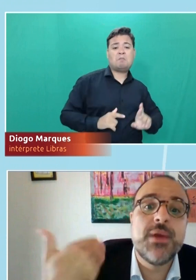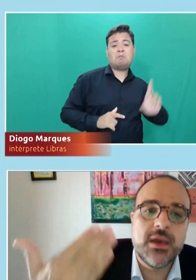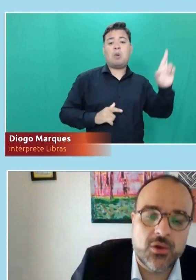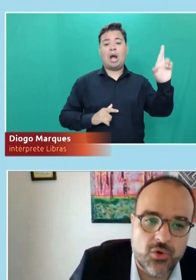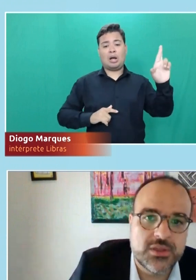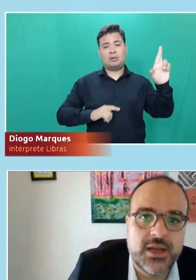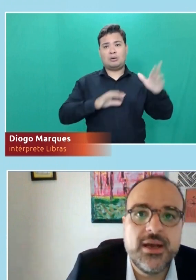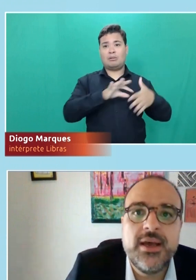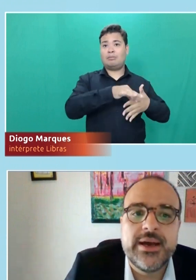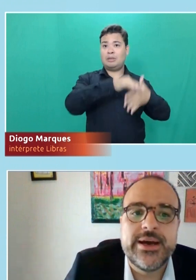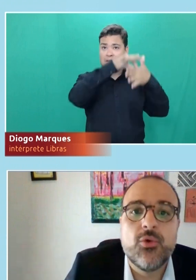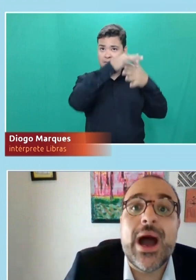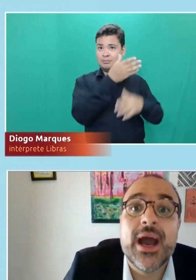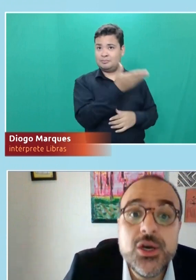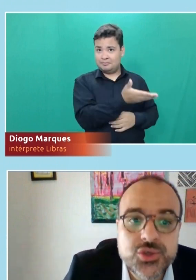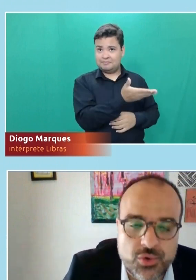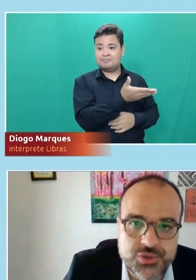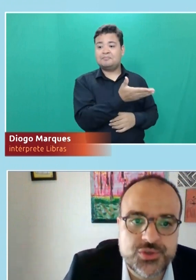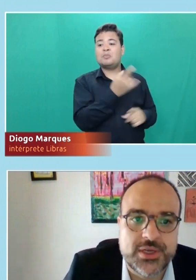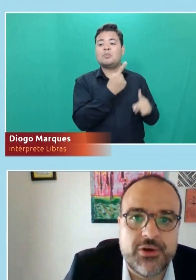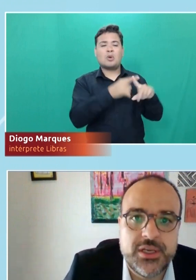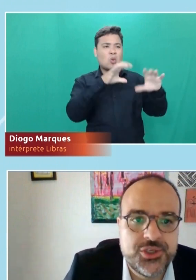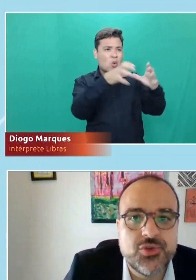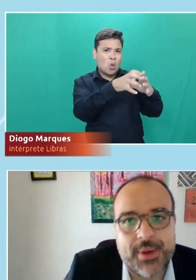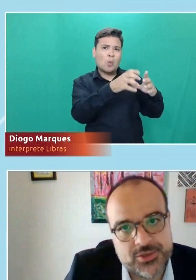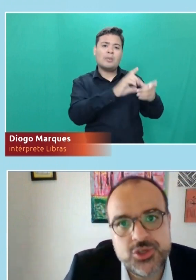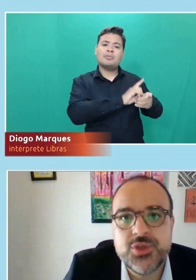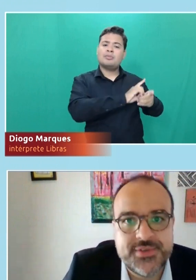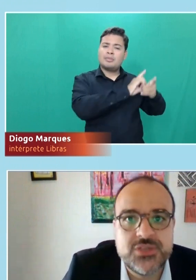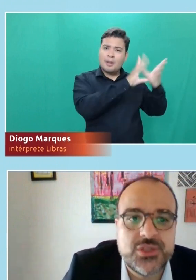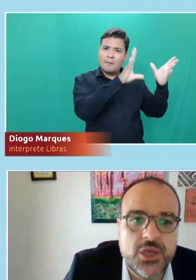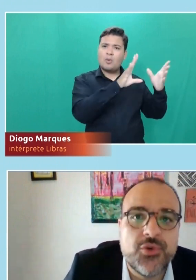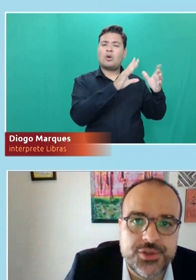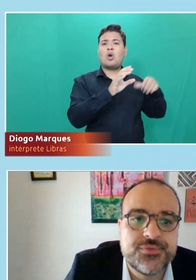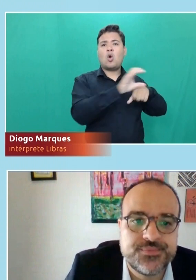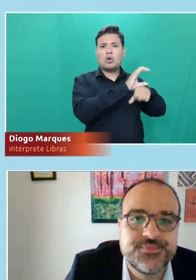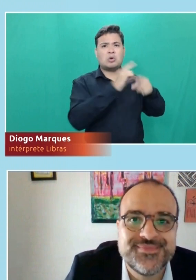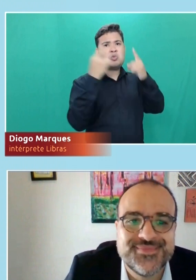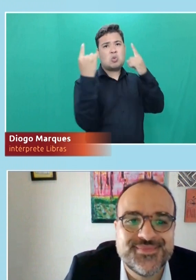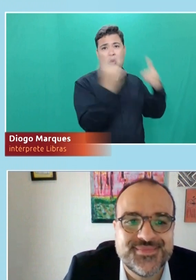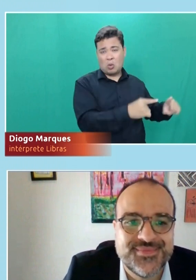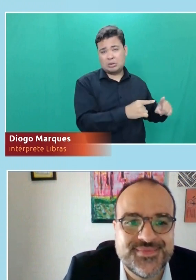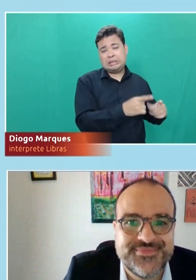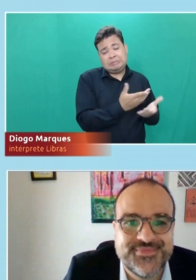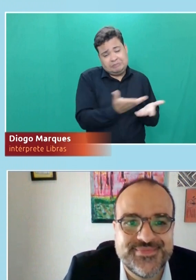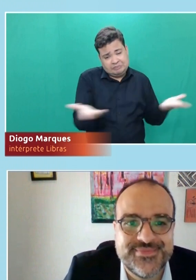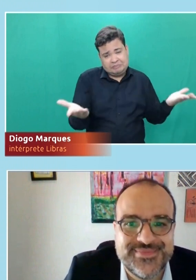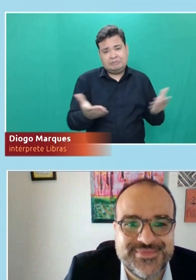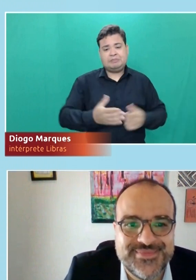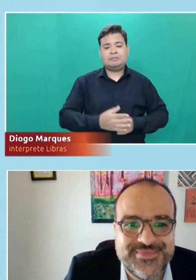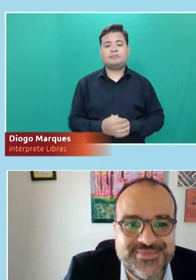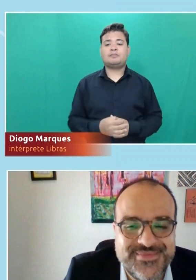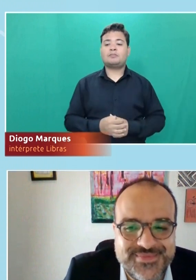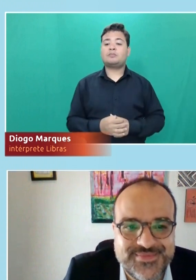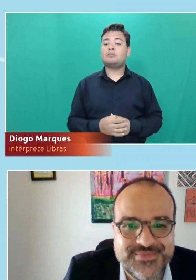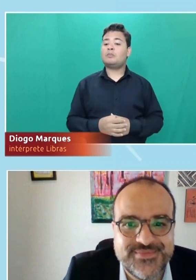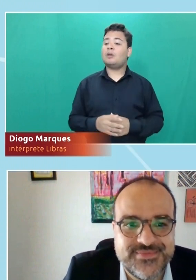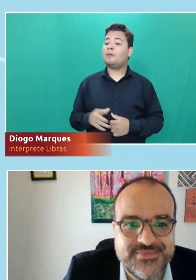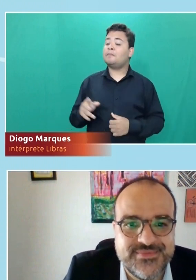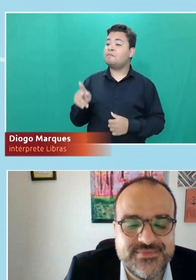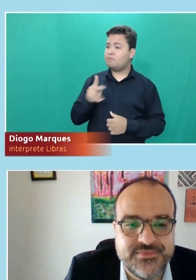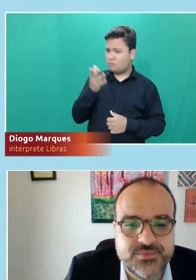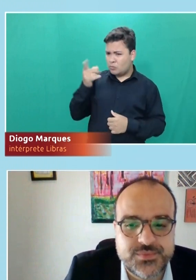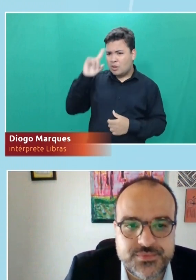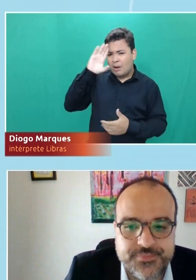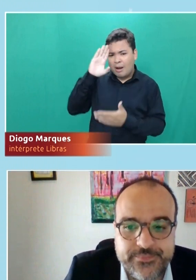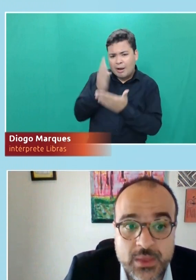pretendem romper contra o arranjo constitucional erigido a partir de 1988. O senhor, então, acredita numa possível prisão